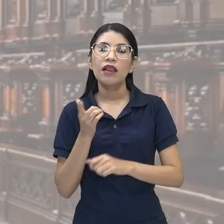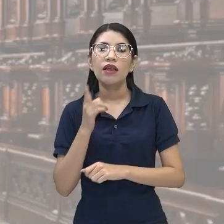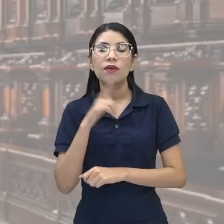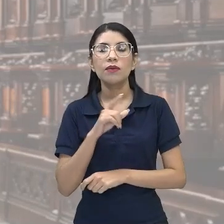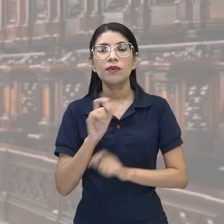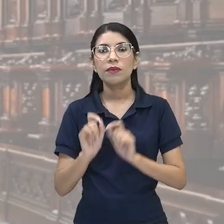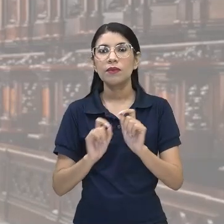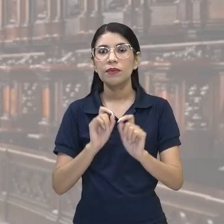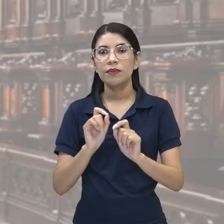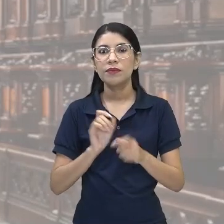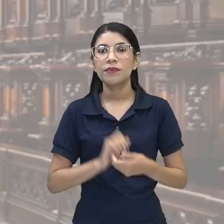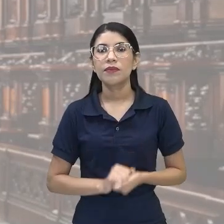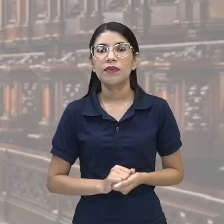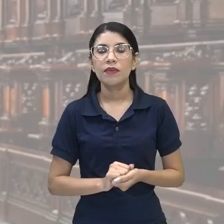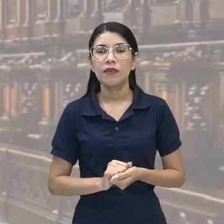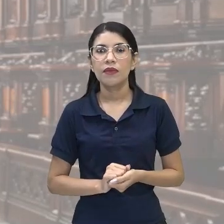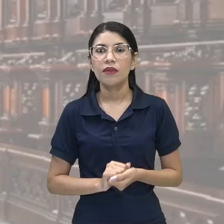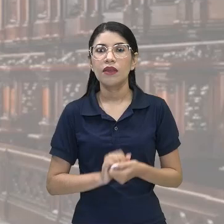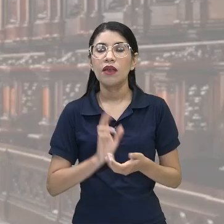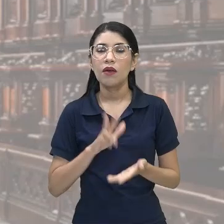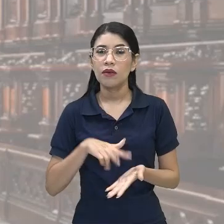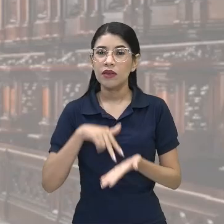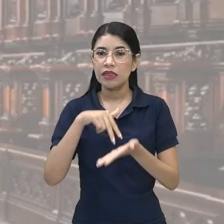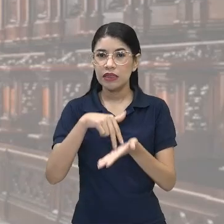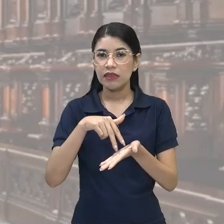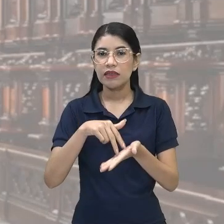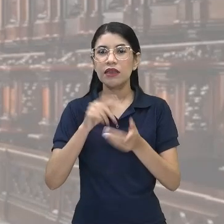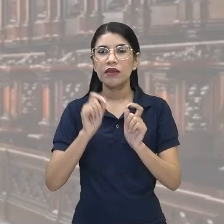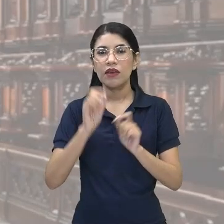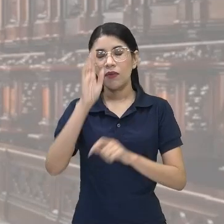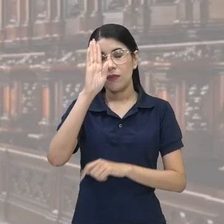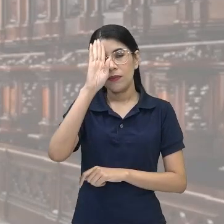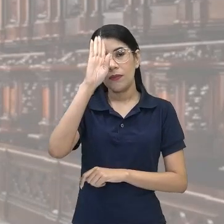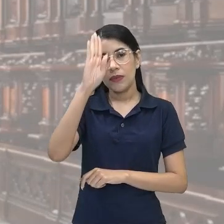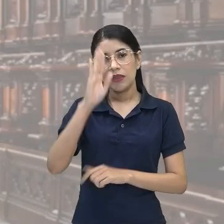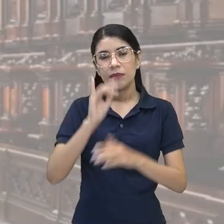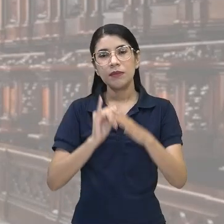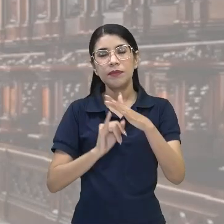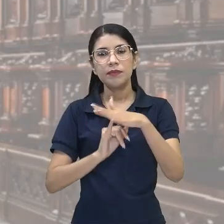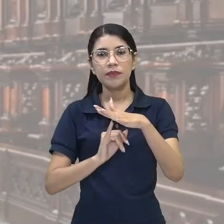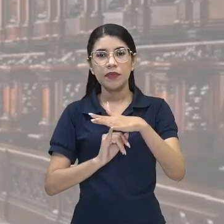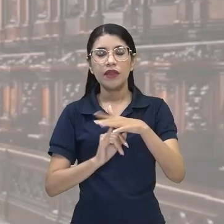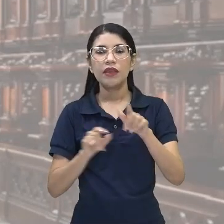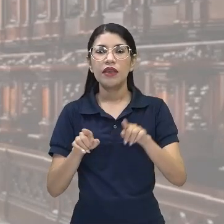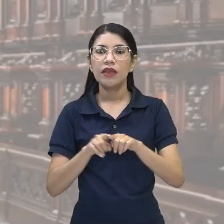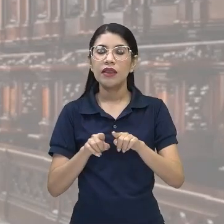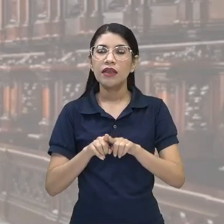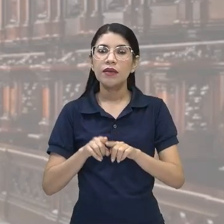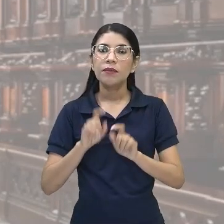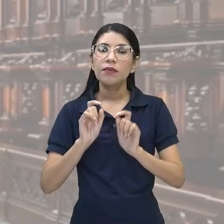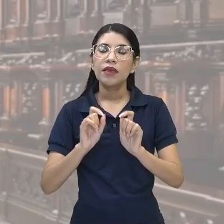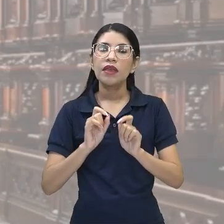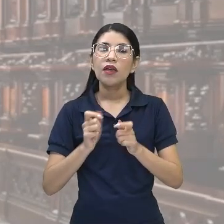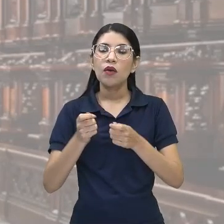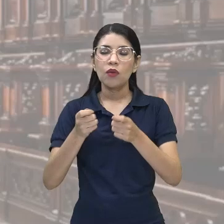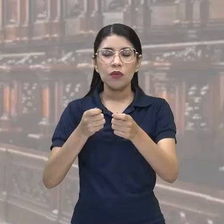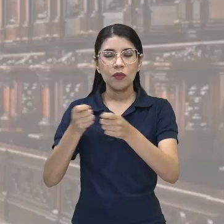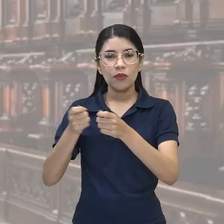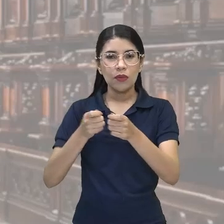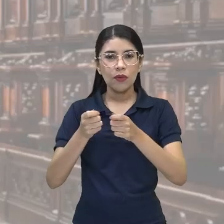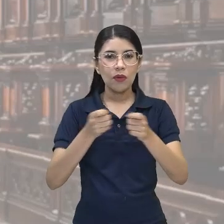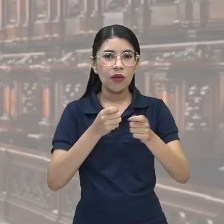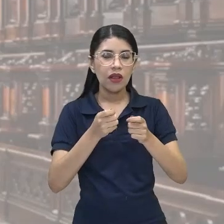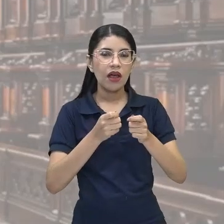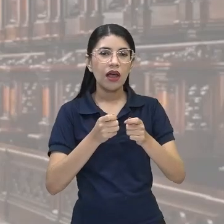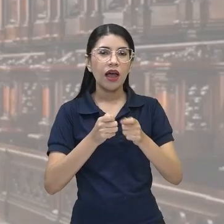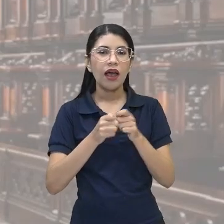né, estabelecer-se como principal instituição e principalmente dominar, né, todos